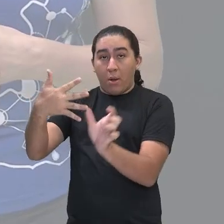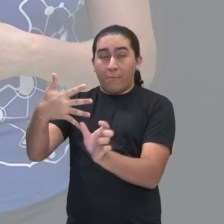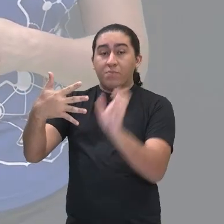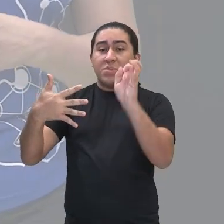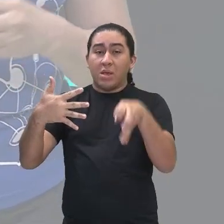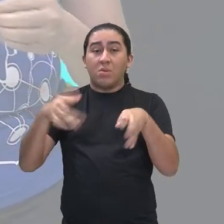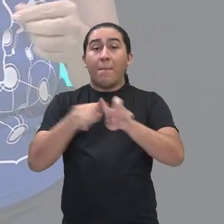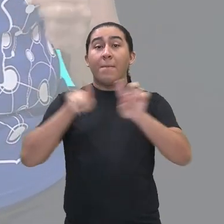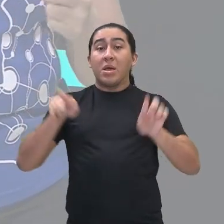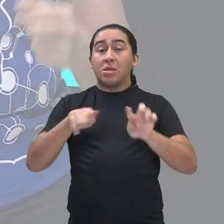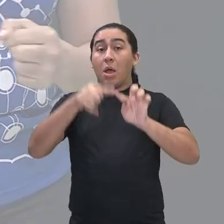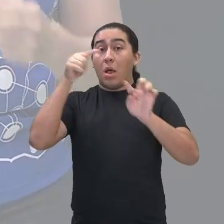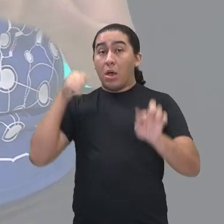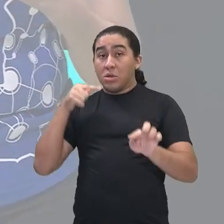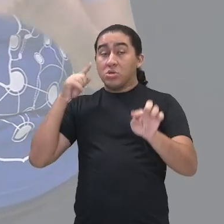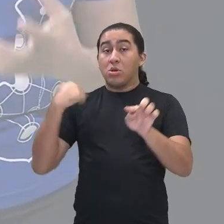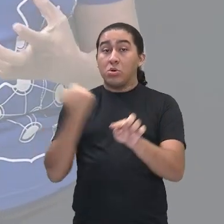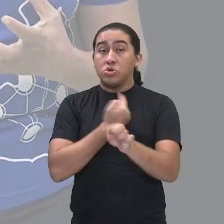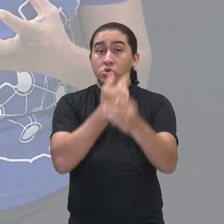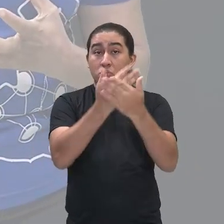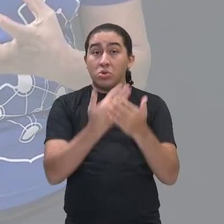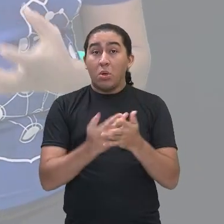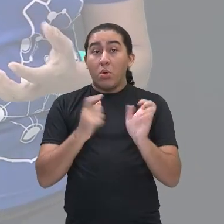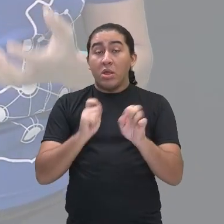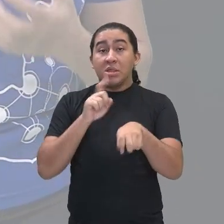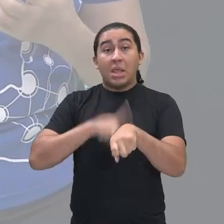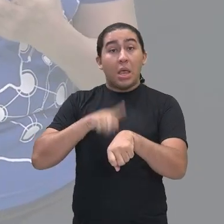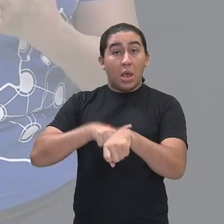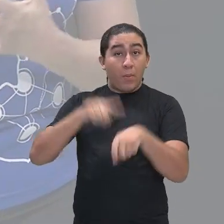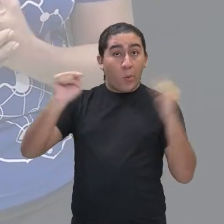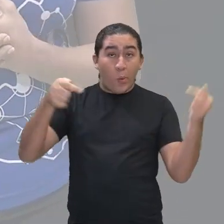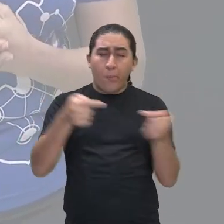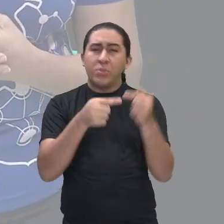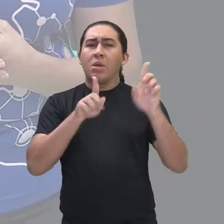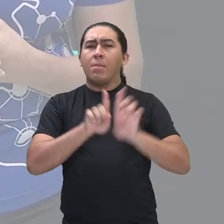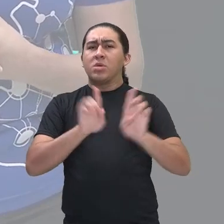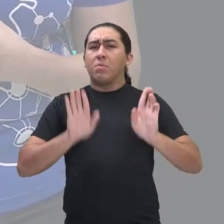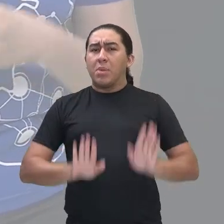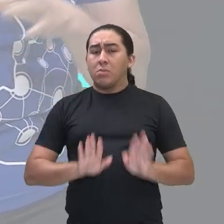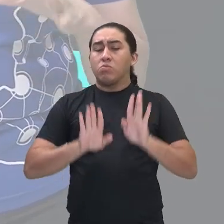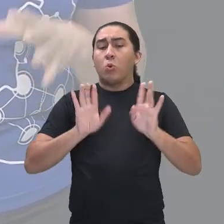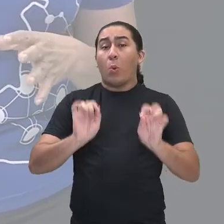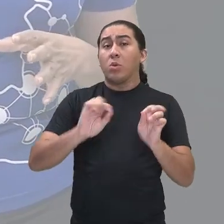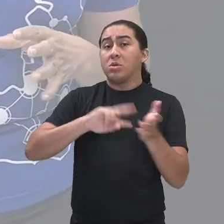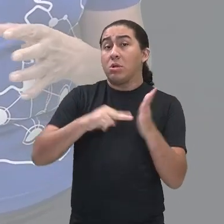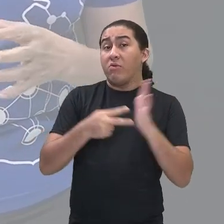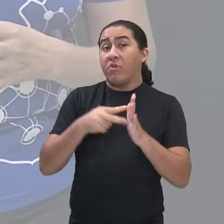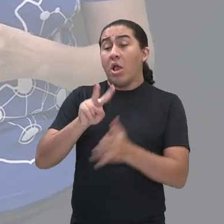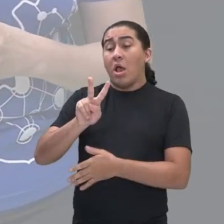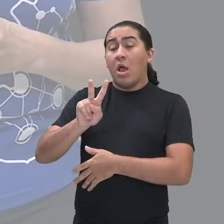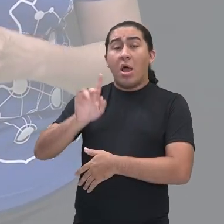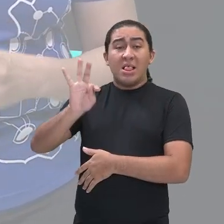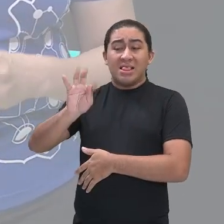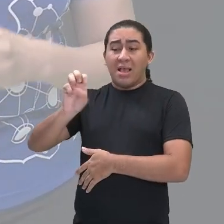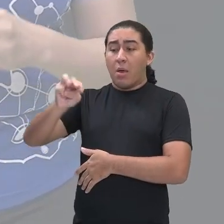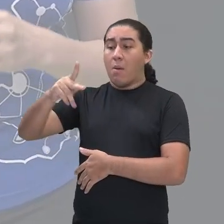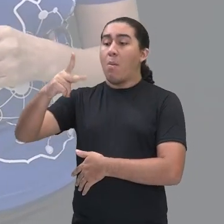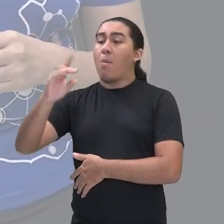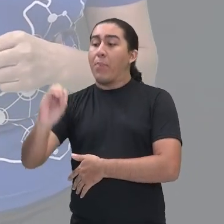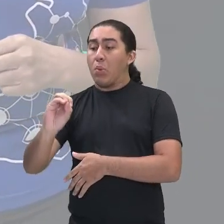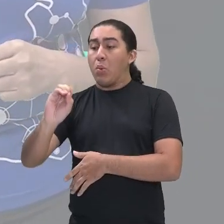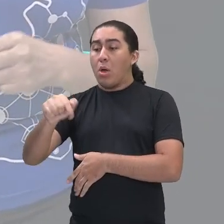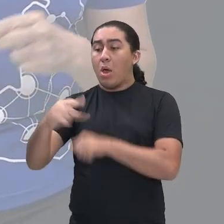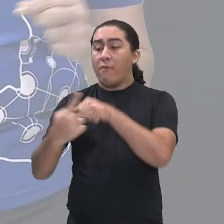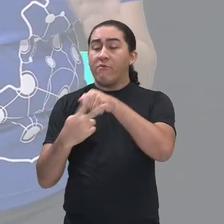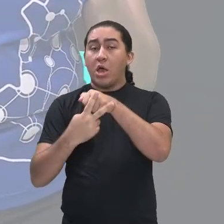gente vai ver agora a flexão de tempo. O que significa essa flexão de tempo? Situa o